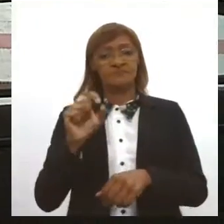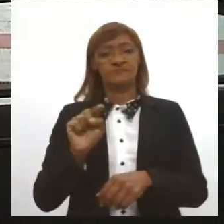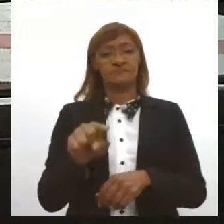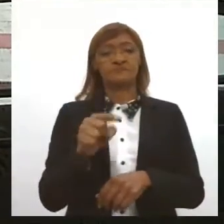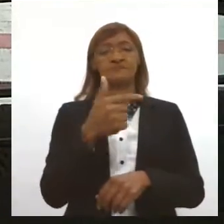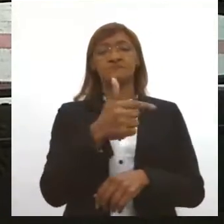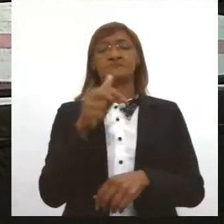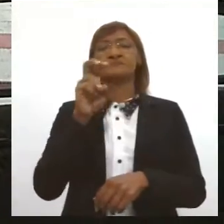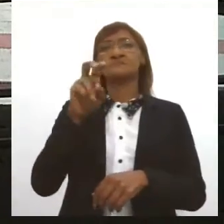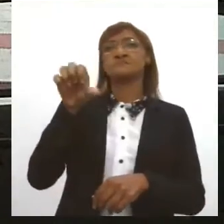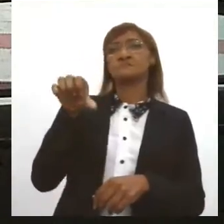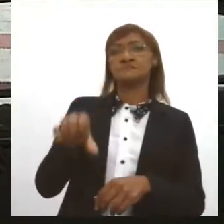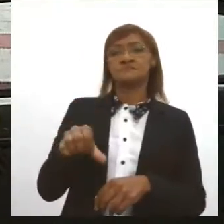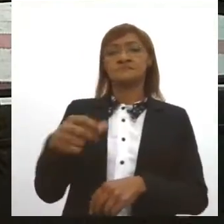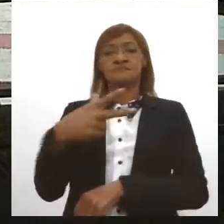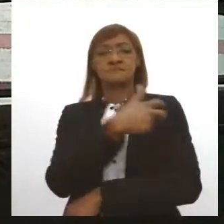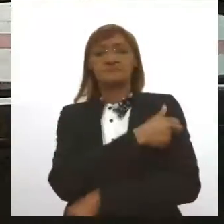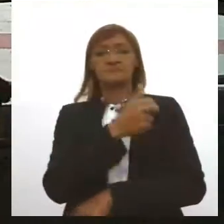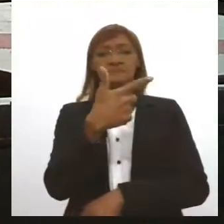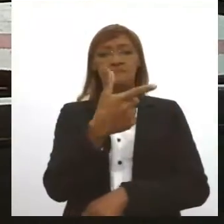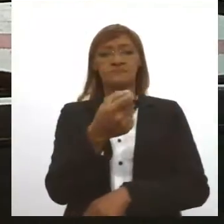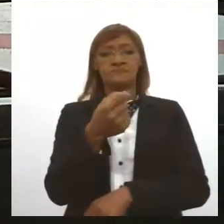28.259, sendo aplicadas